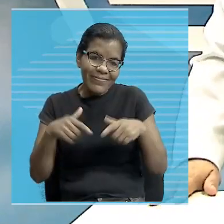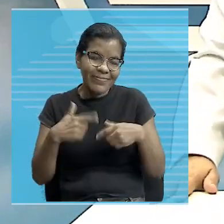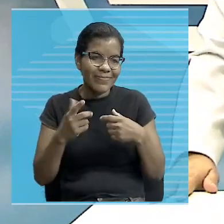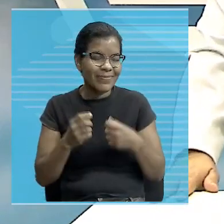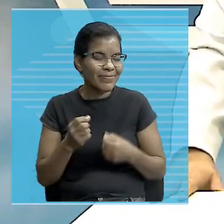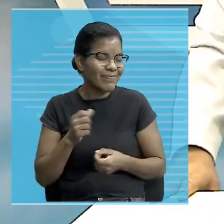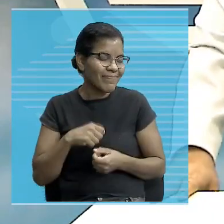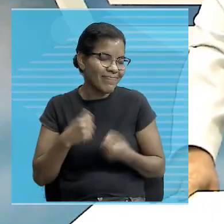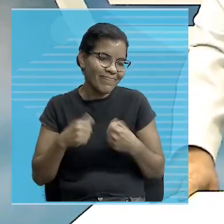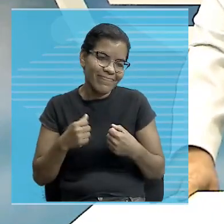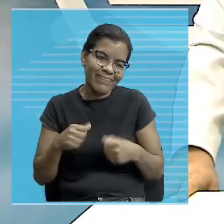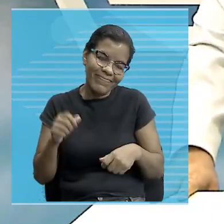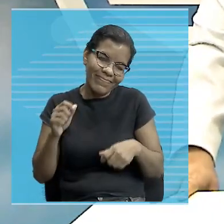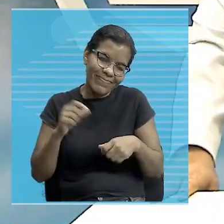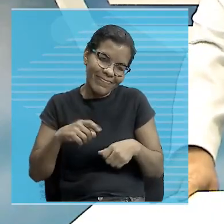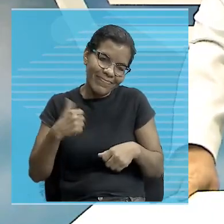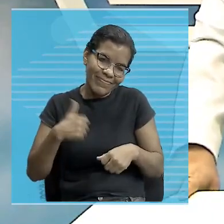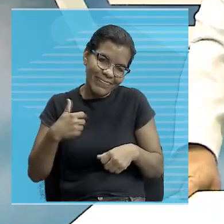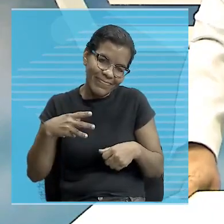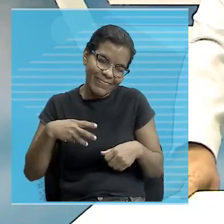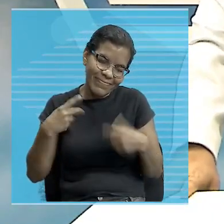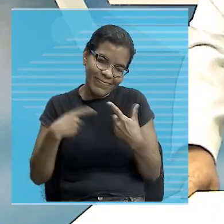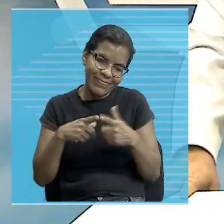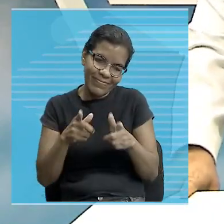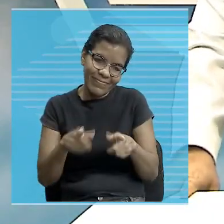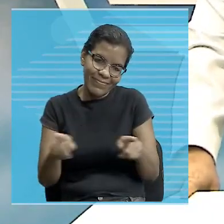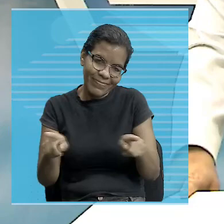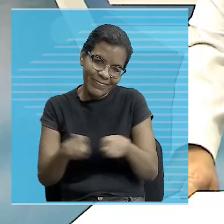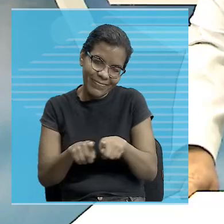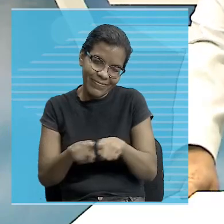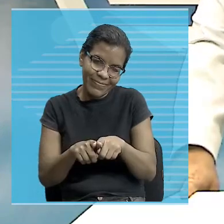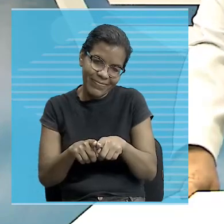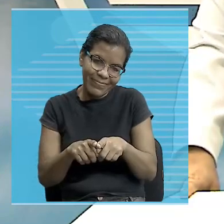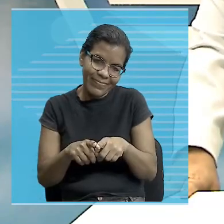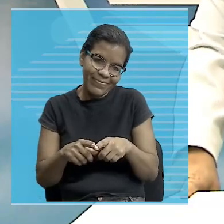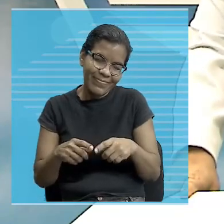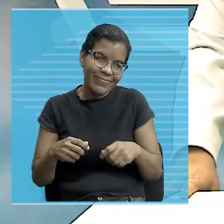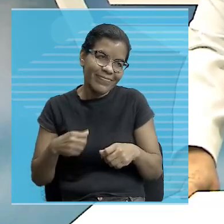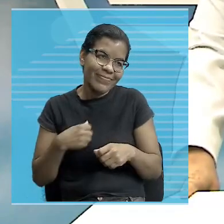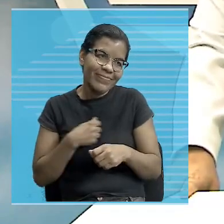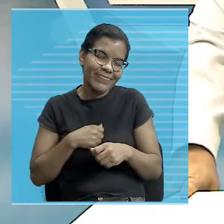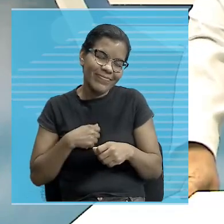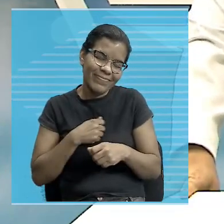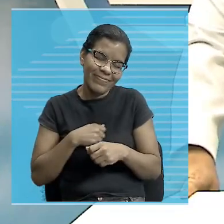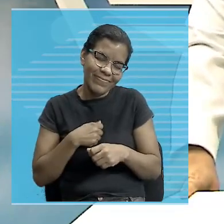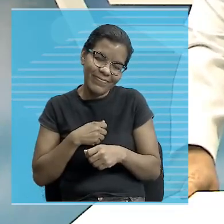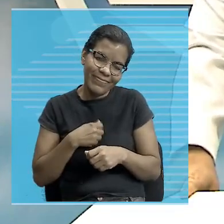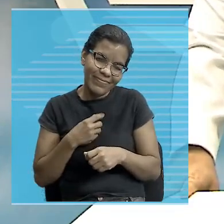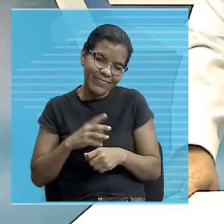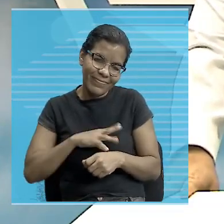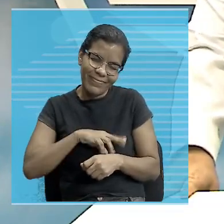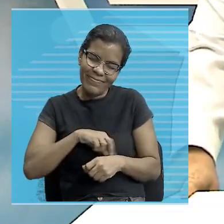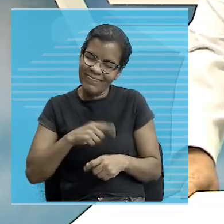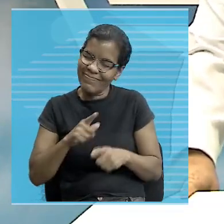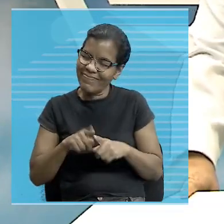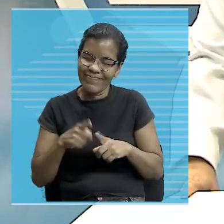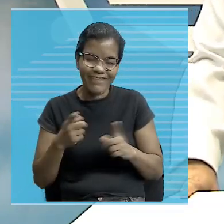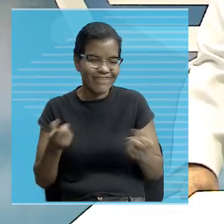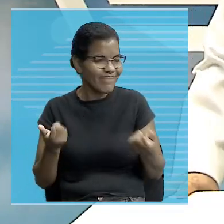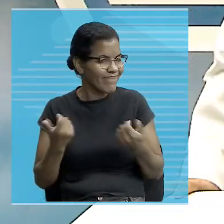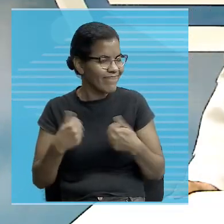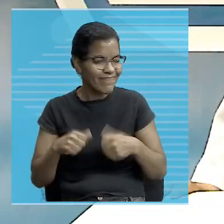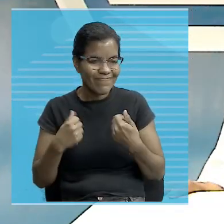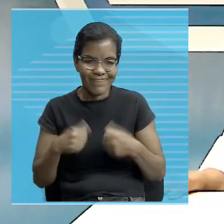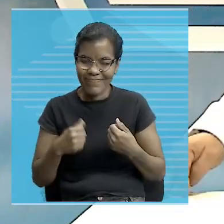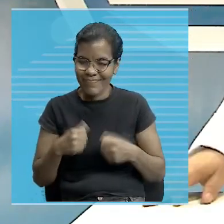não posso ficar nem mais 1 minuto com você. Não é porque eu não queira, não. Sinto muito amor, mas não